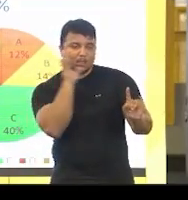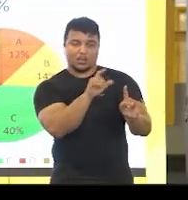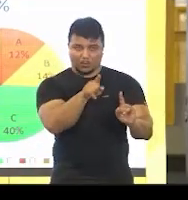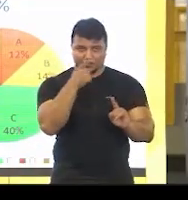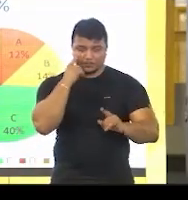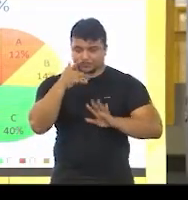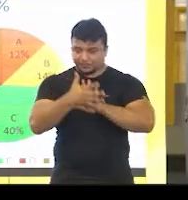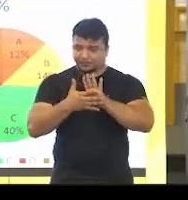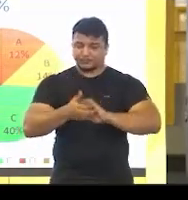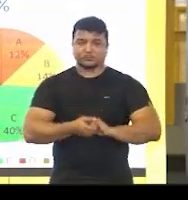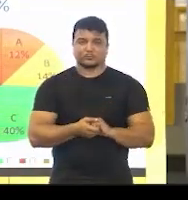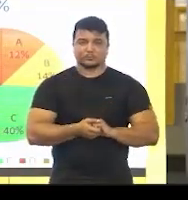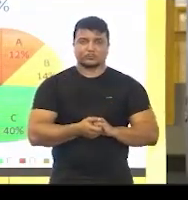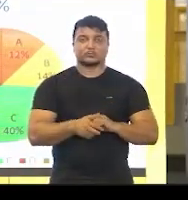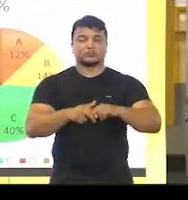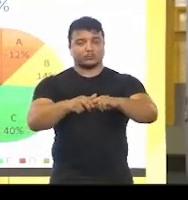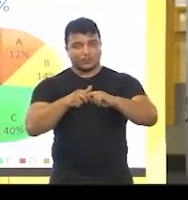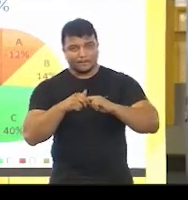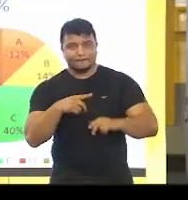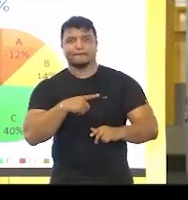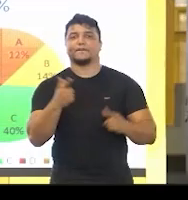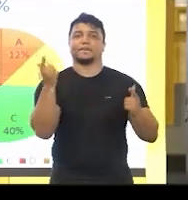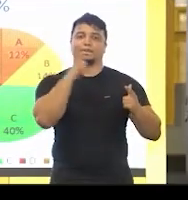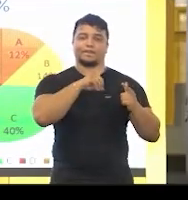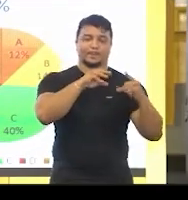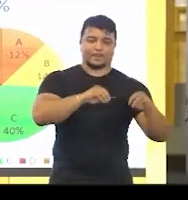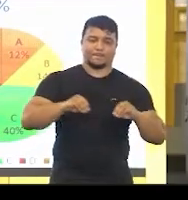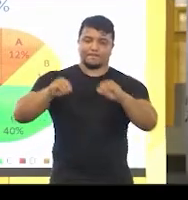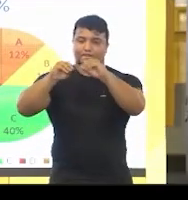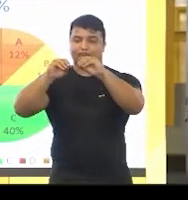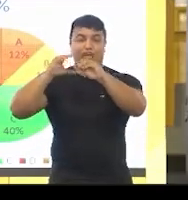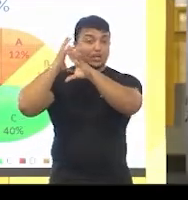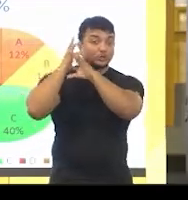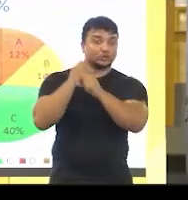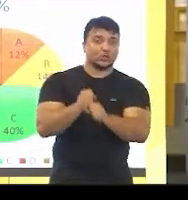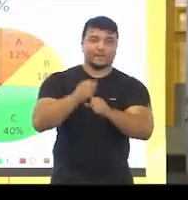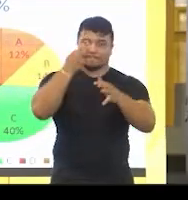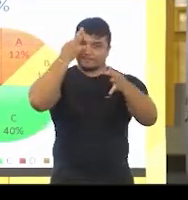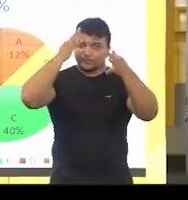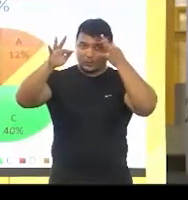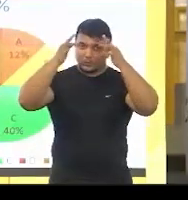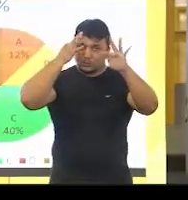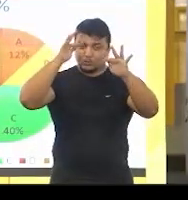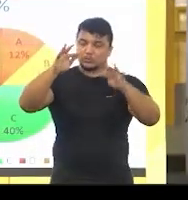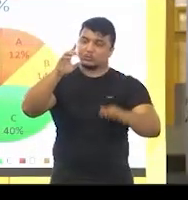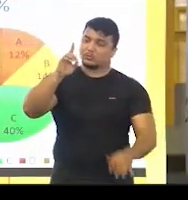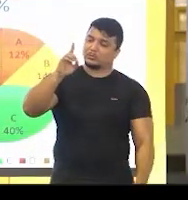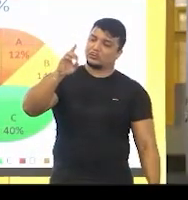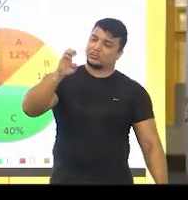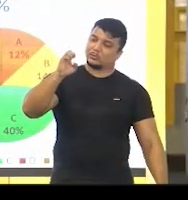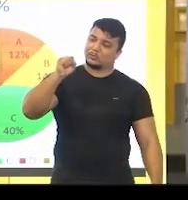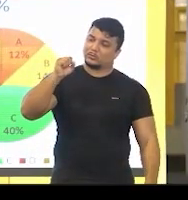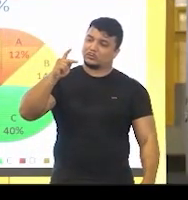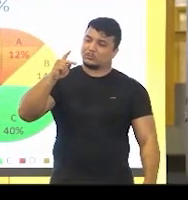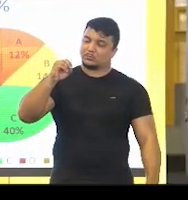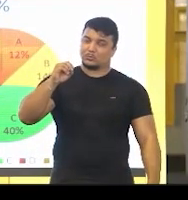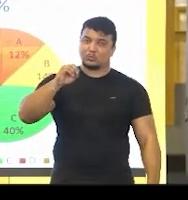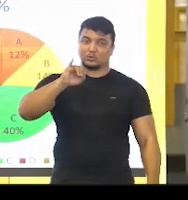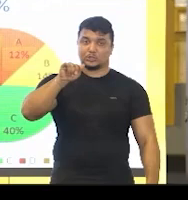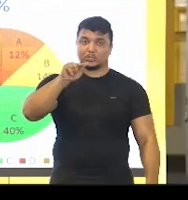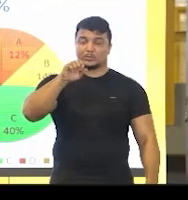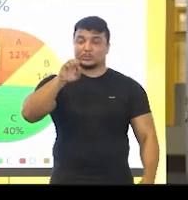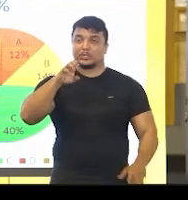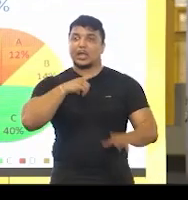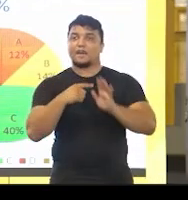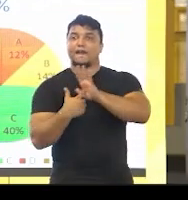texto continua, ó. Assim, recolocada na história, a filosofia despoja-se desse